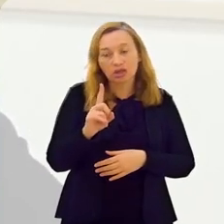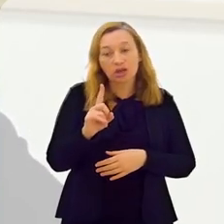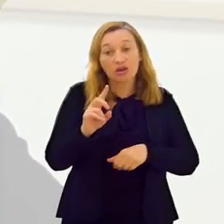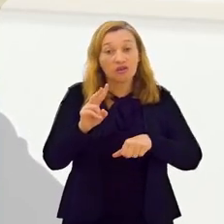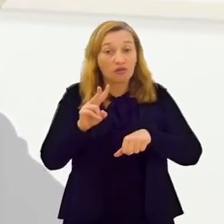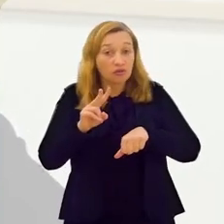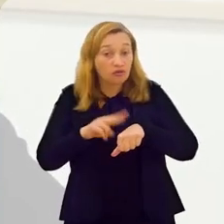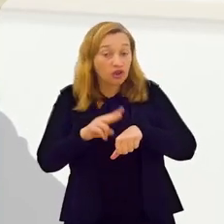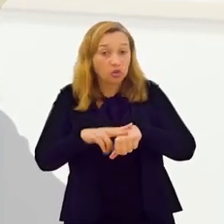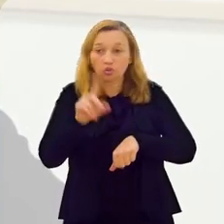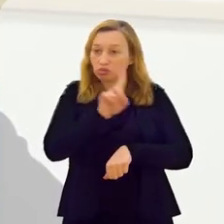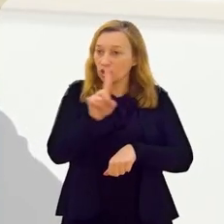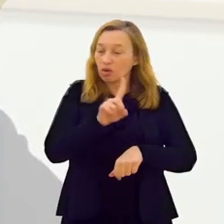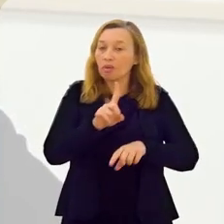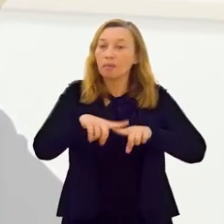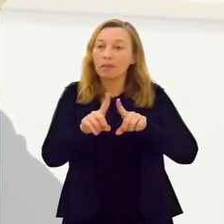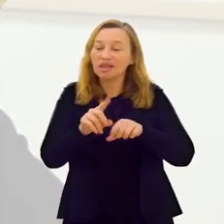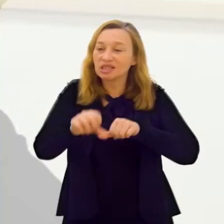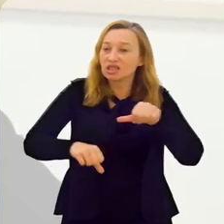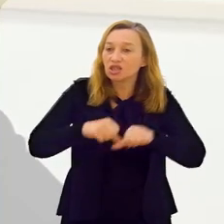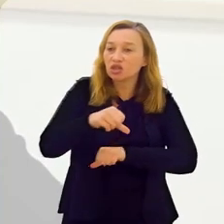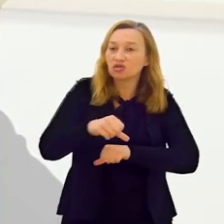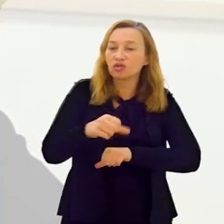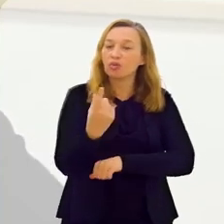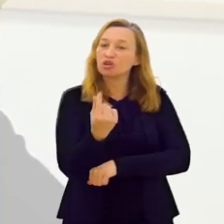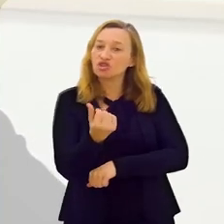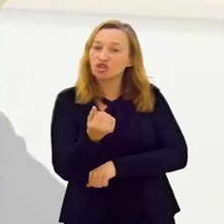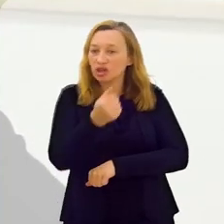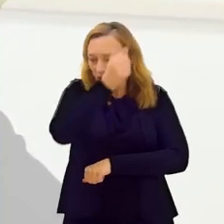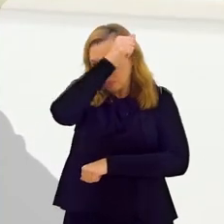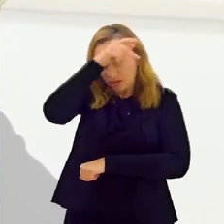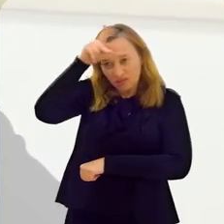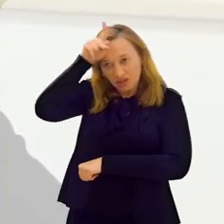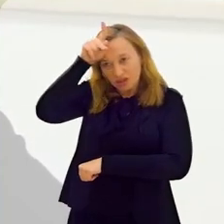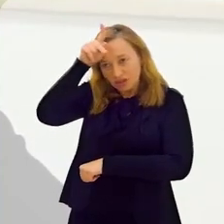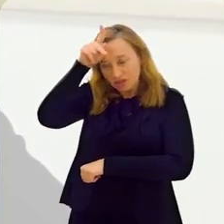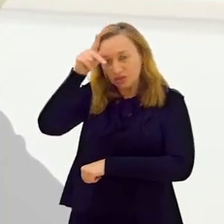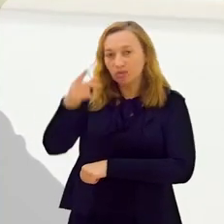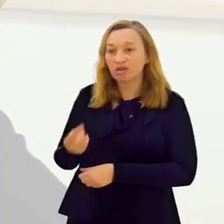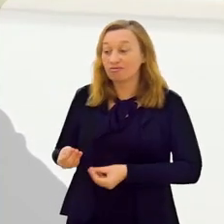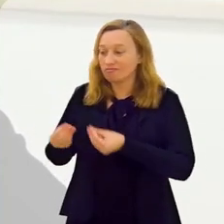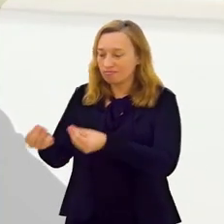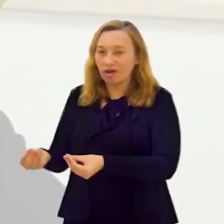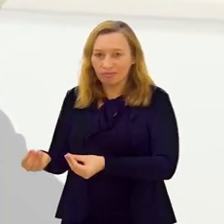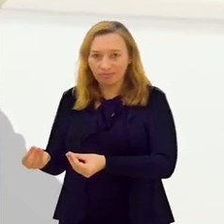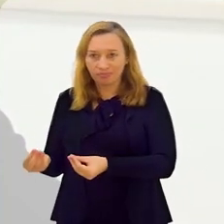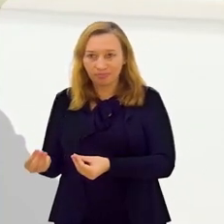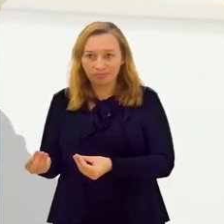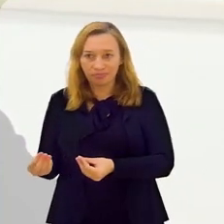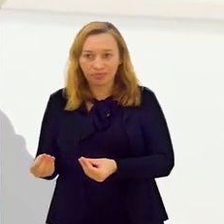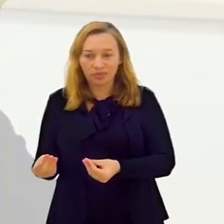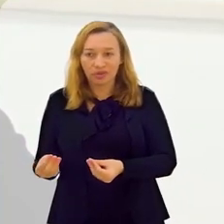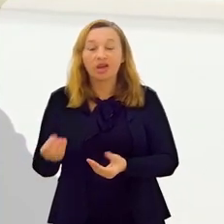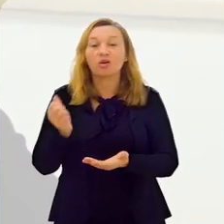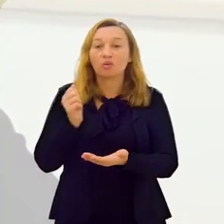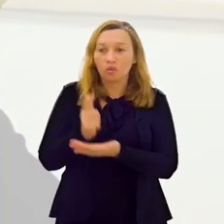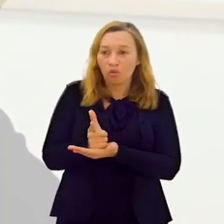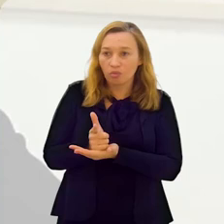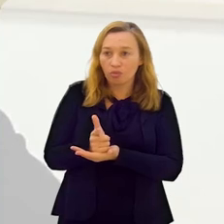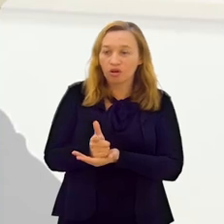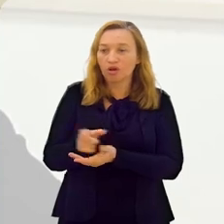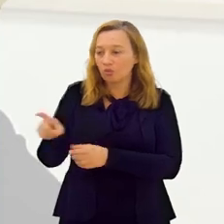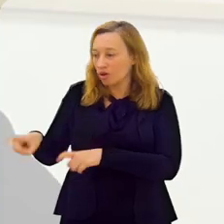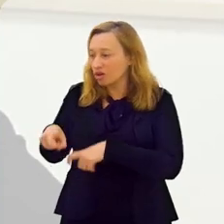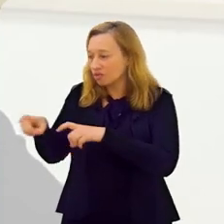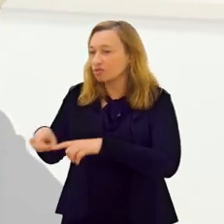mesmo exceto vidro, e que ao mesmo tempo se transforma num dinheiro que a prefeitura dá um condicionante,